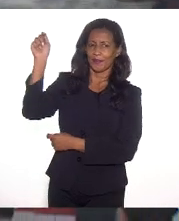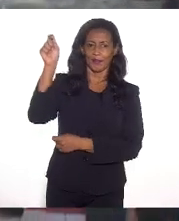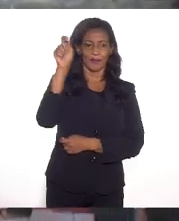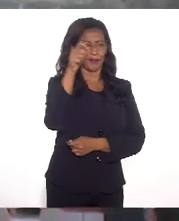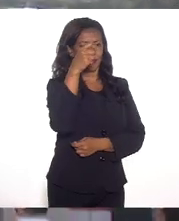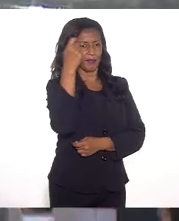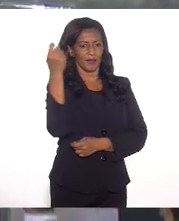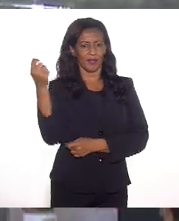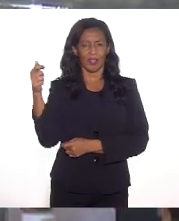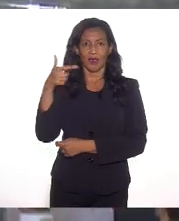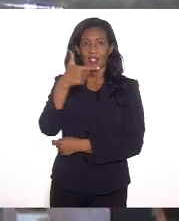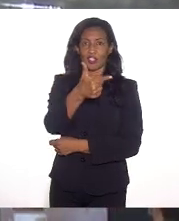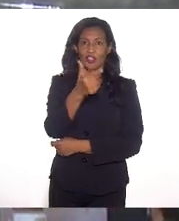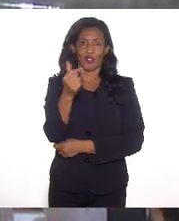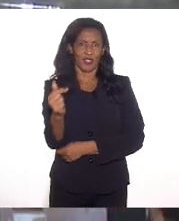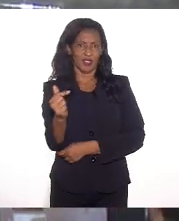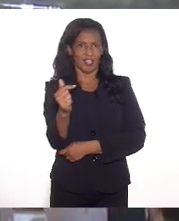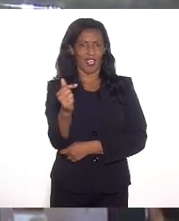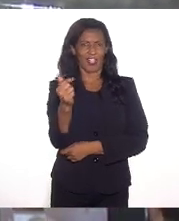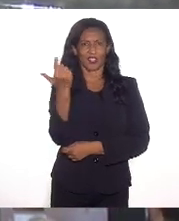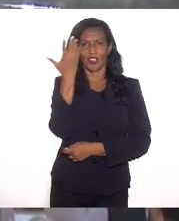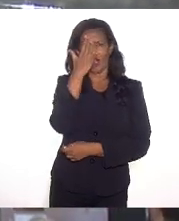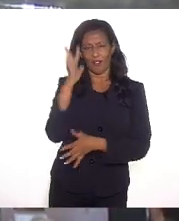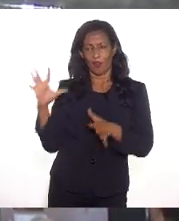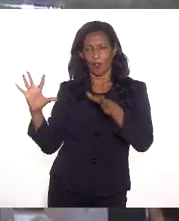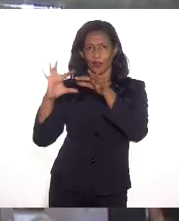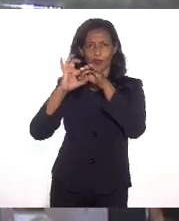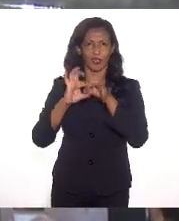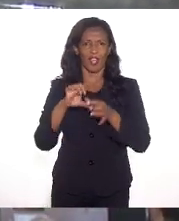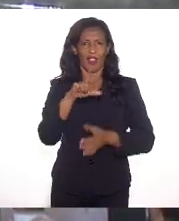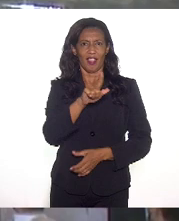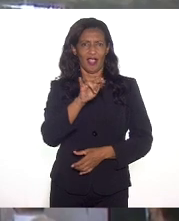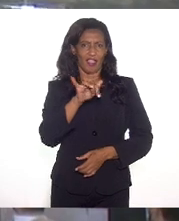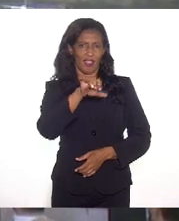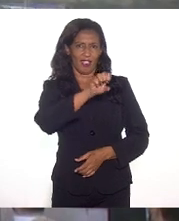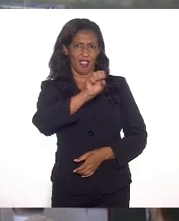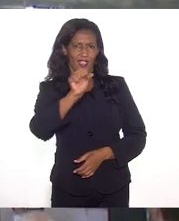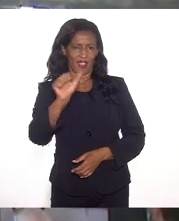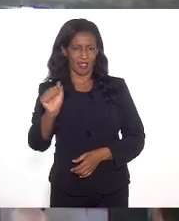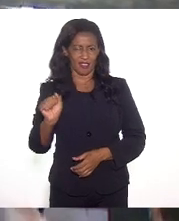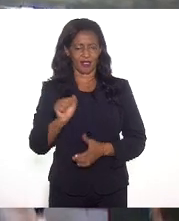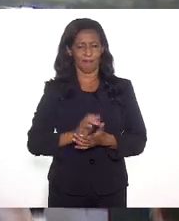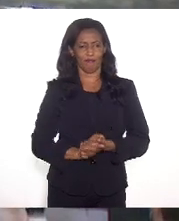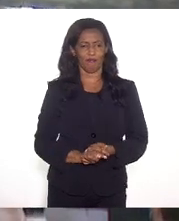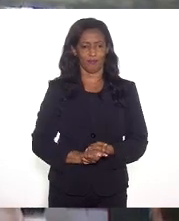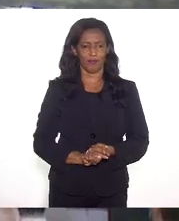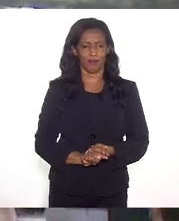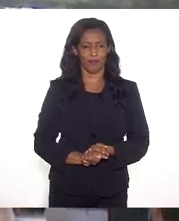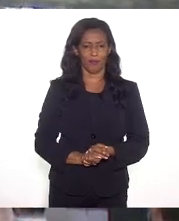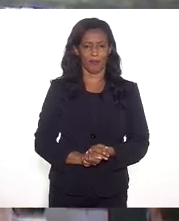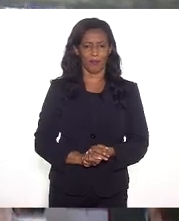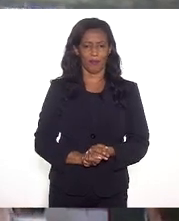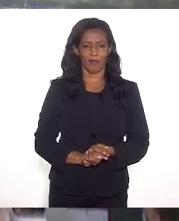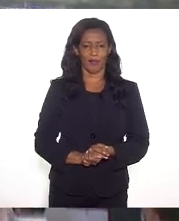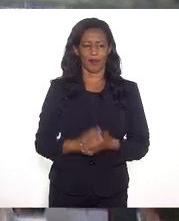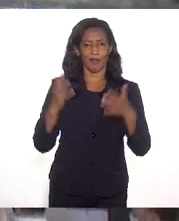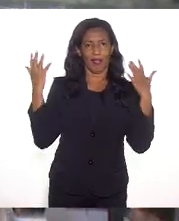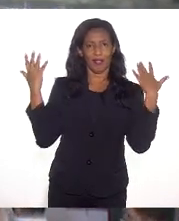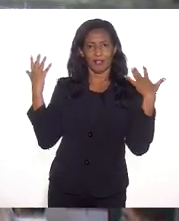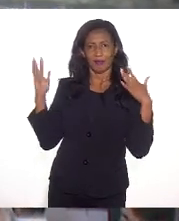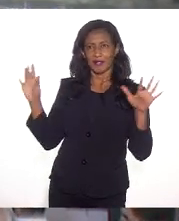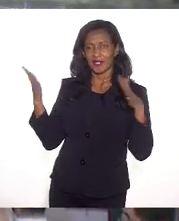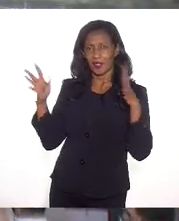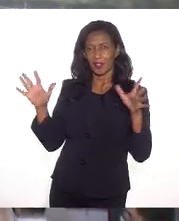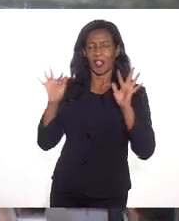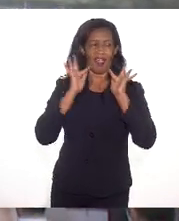das 27 agremiações associadas à Aliança e à Liga, para saudar ao governador Cláudio Castro, as